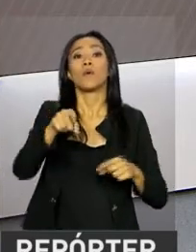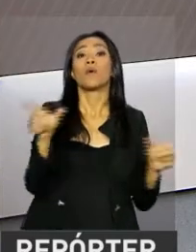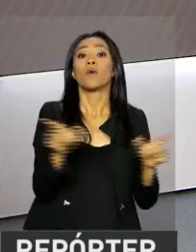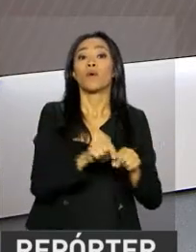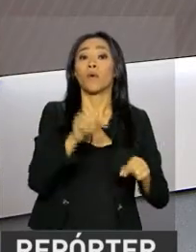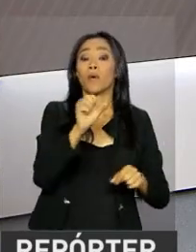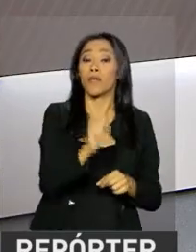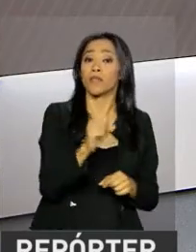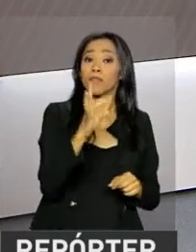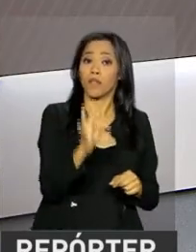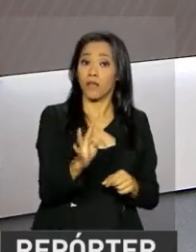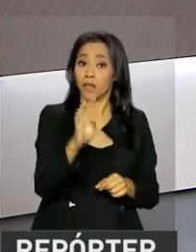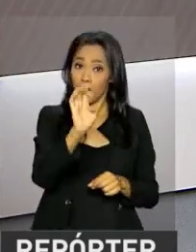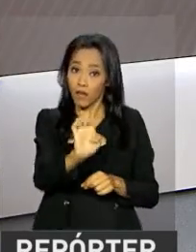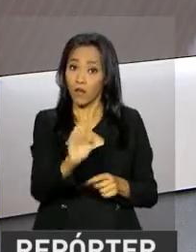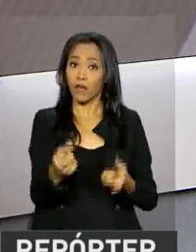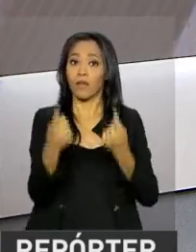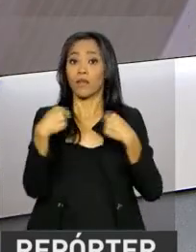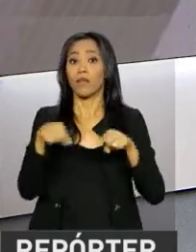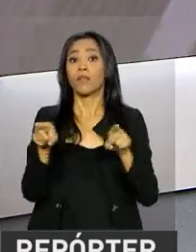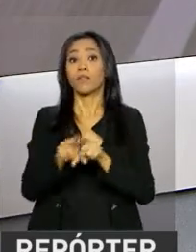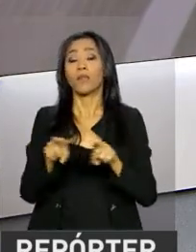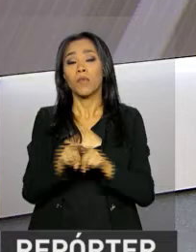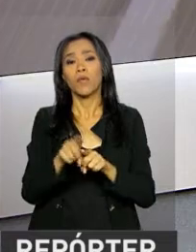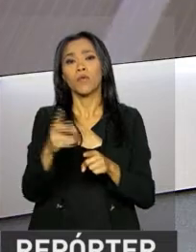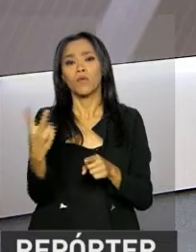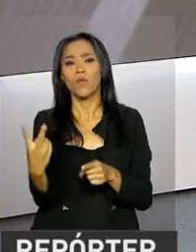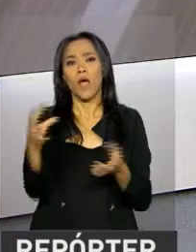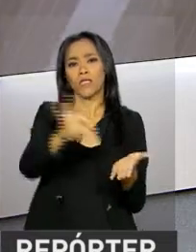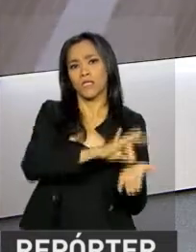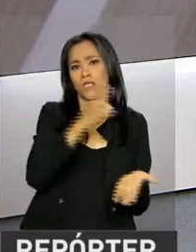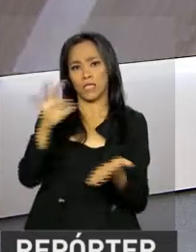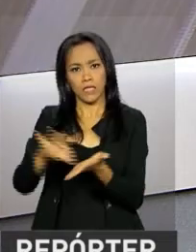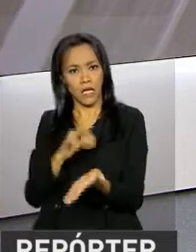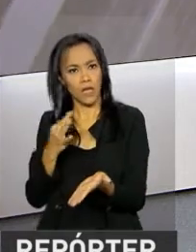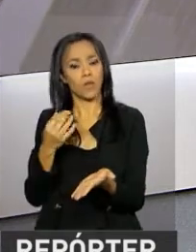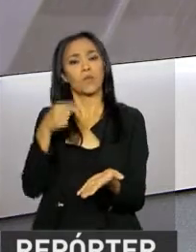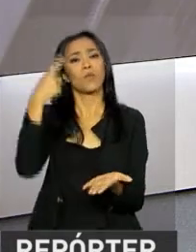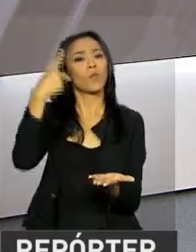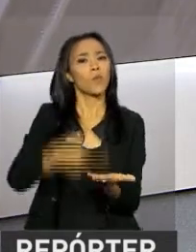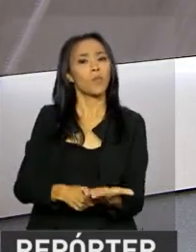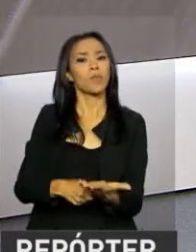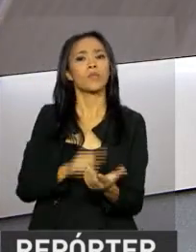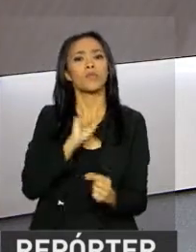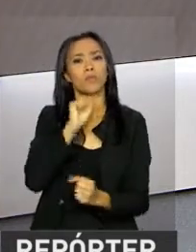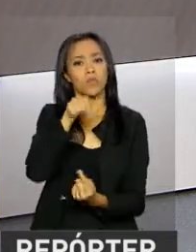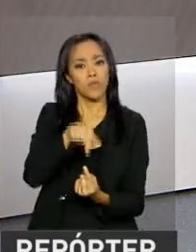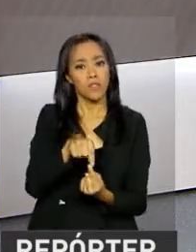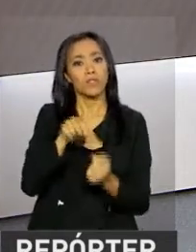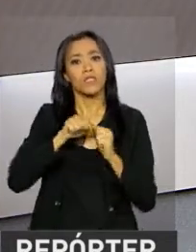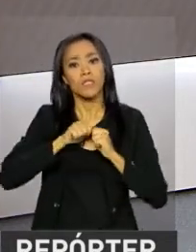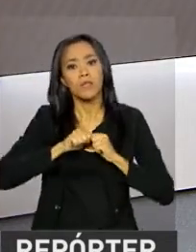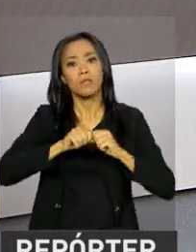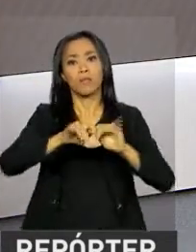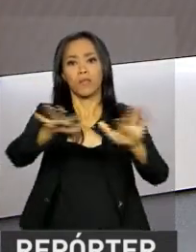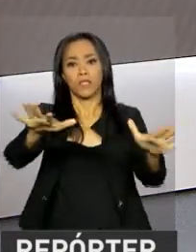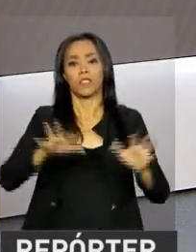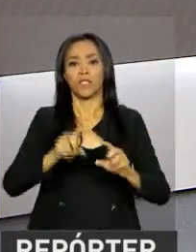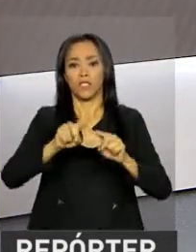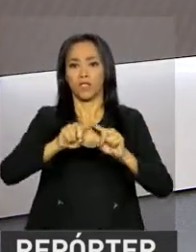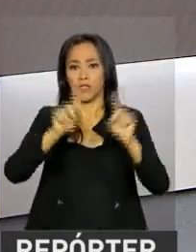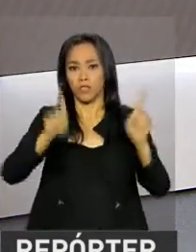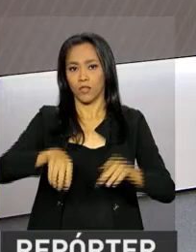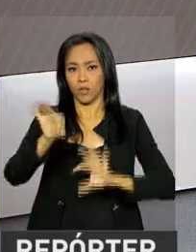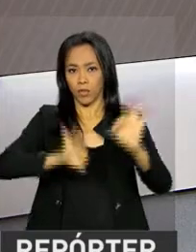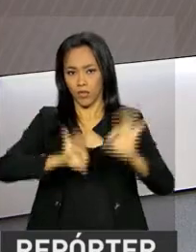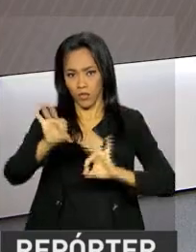eleitoral o ministro gilmar mendes a assinar o acordo de cooperação para a expansão do projeto vamos